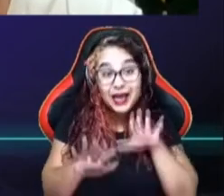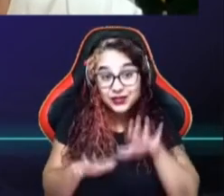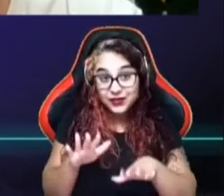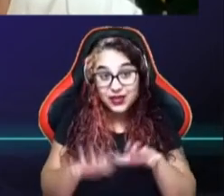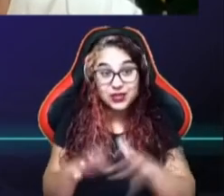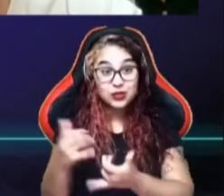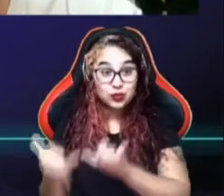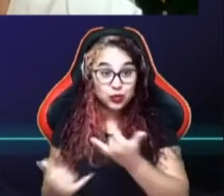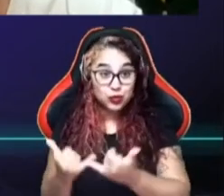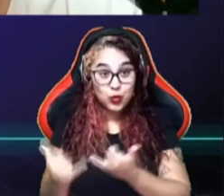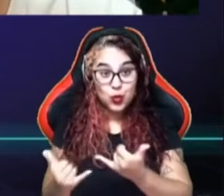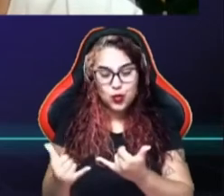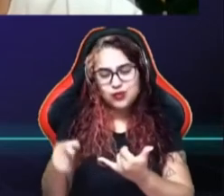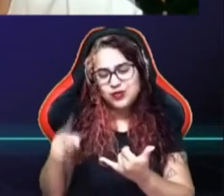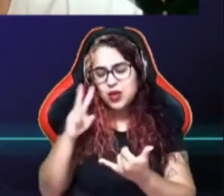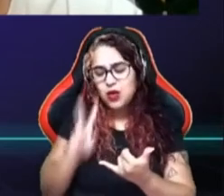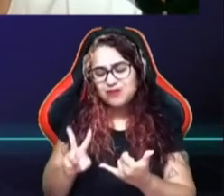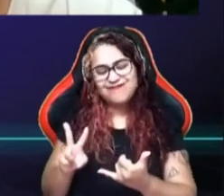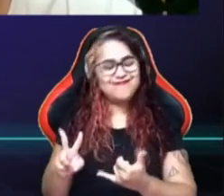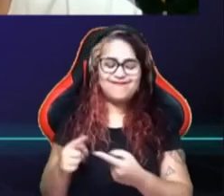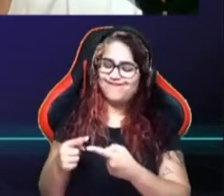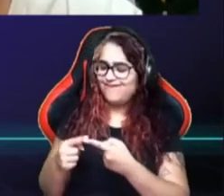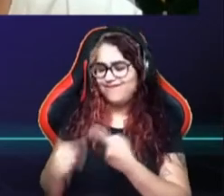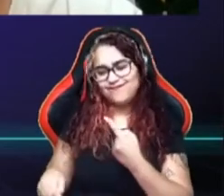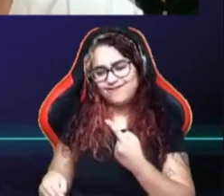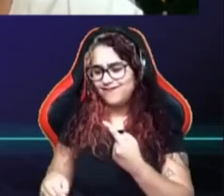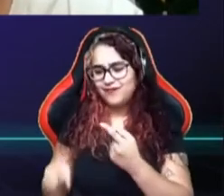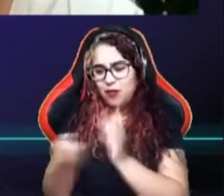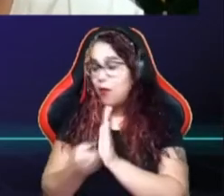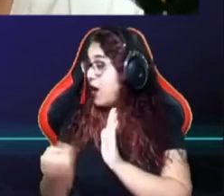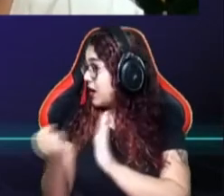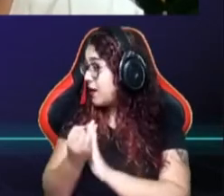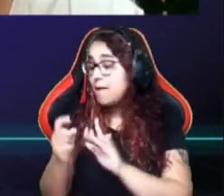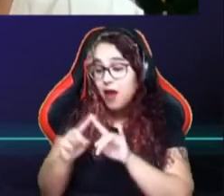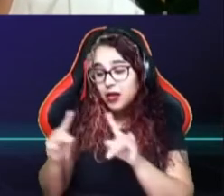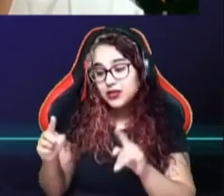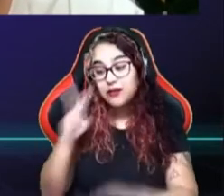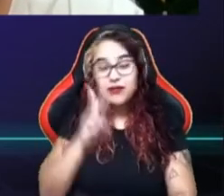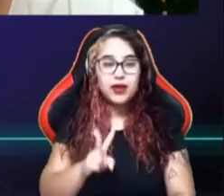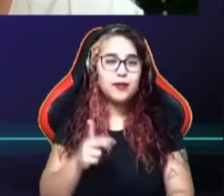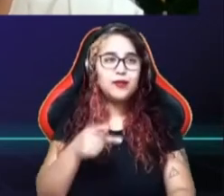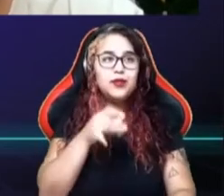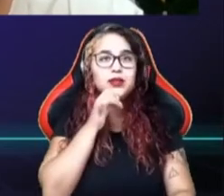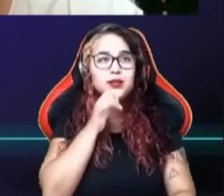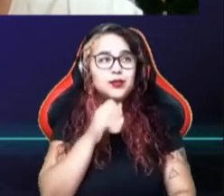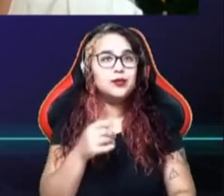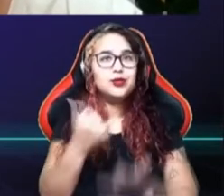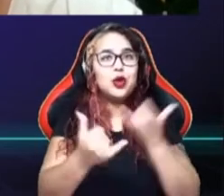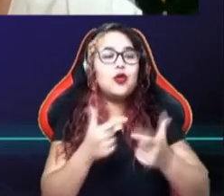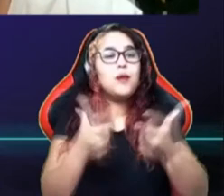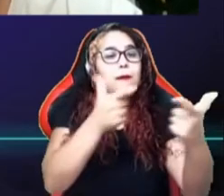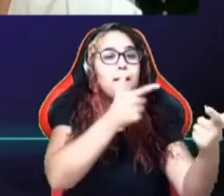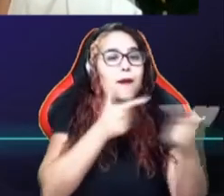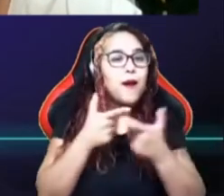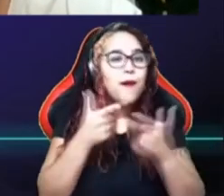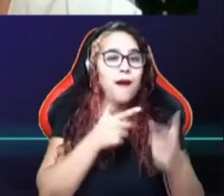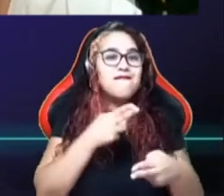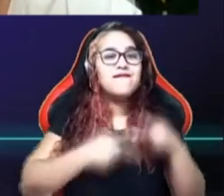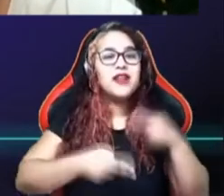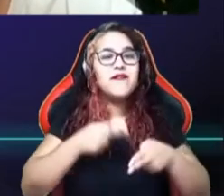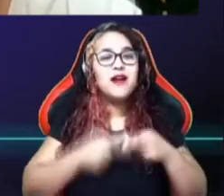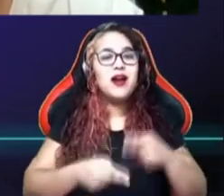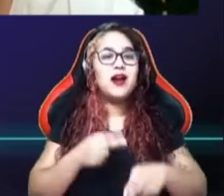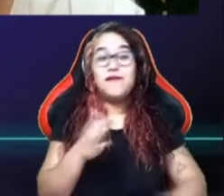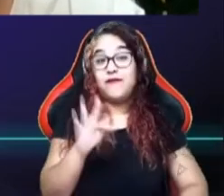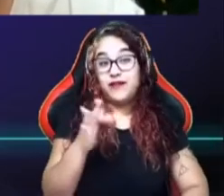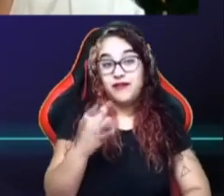encontrar ângulos, né? A gente vê lá com o Free Fire, lá com o PUBG, tudo, são jogos que você fala, mas é de tiro, o que vai ter? Mas dá para pensar,